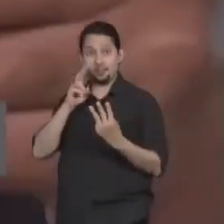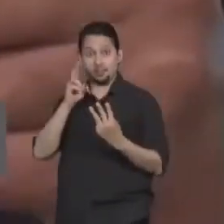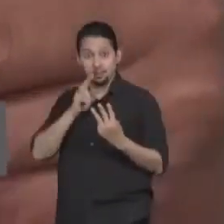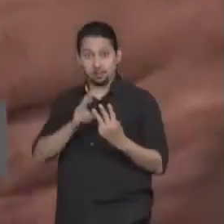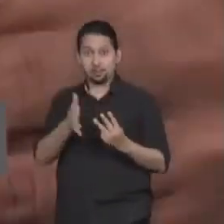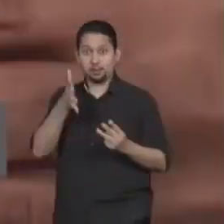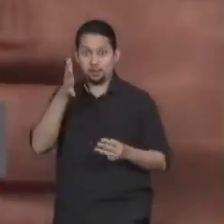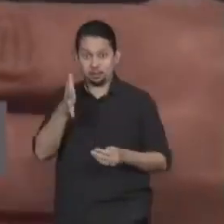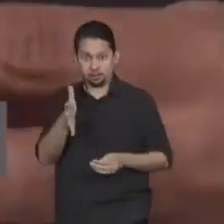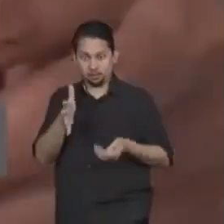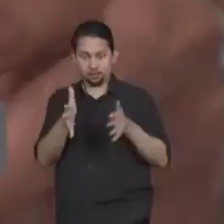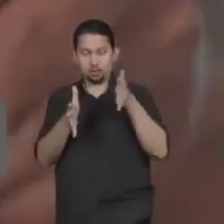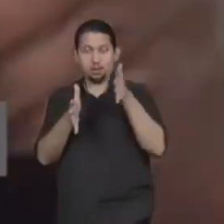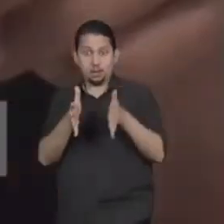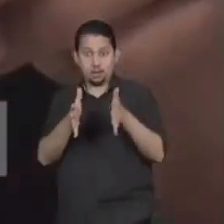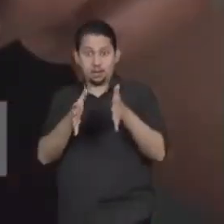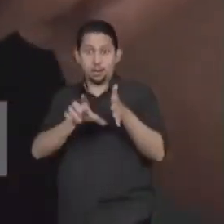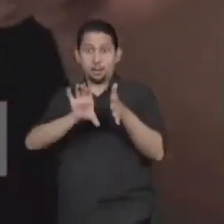interior ali.